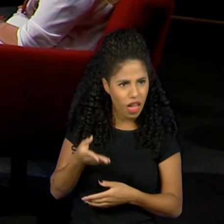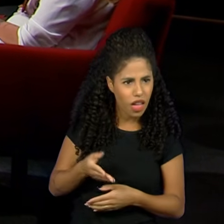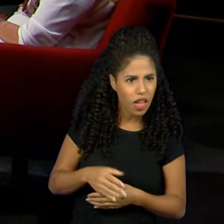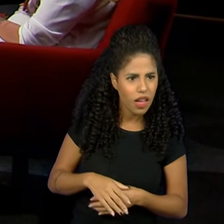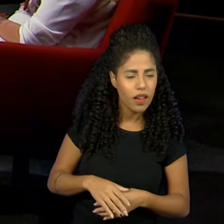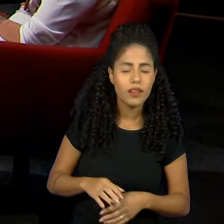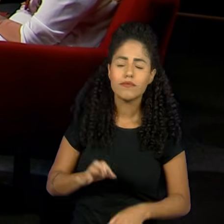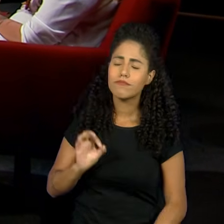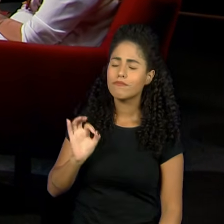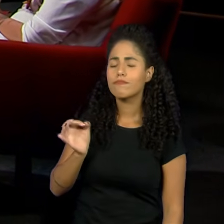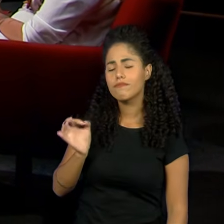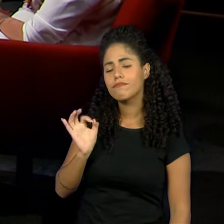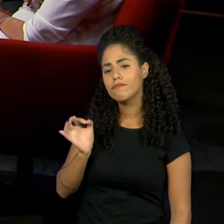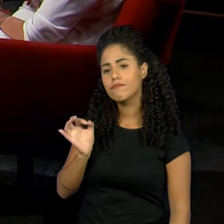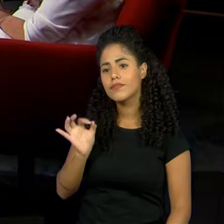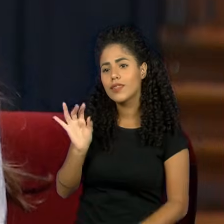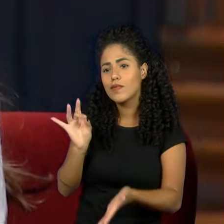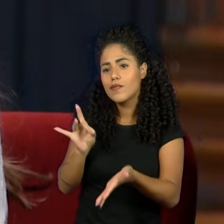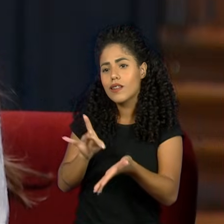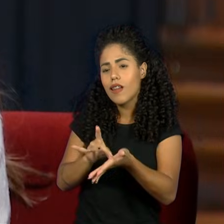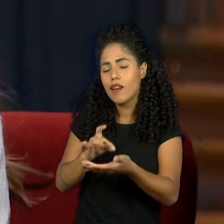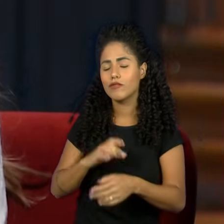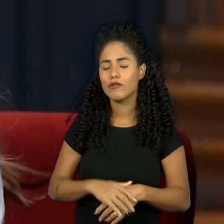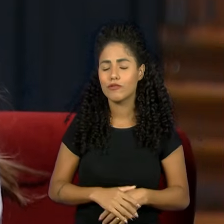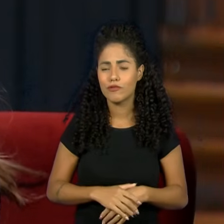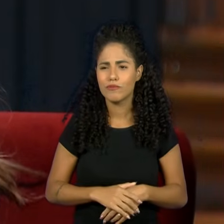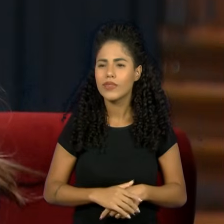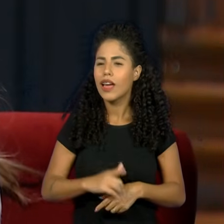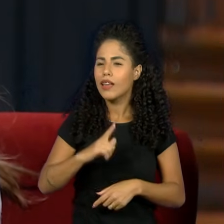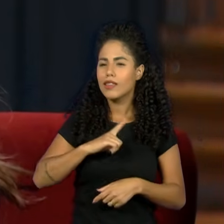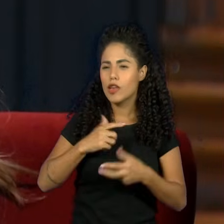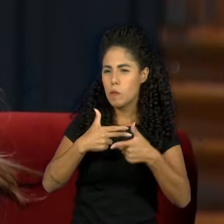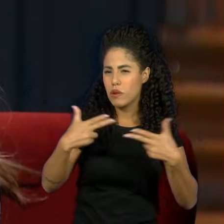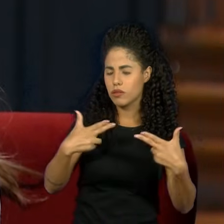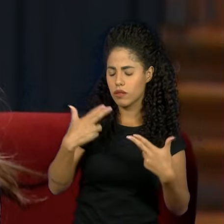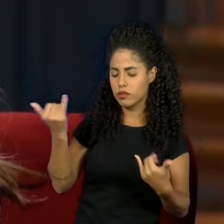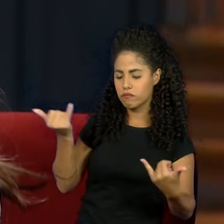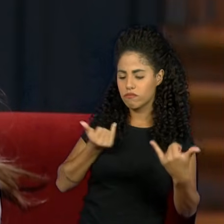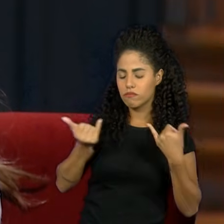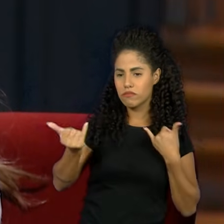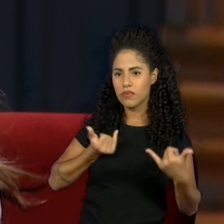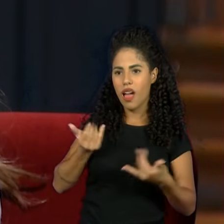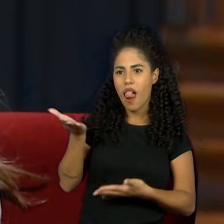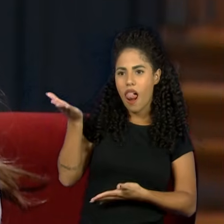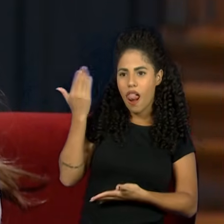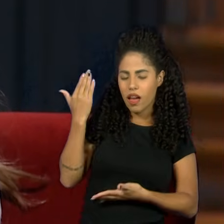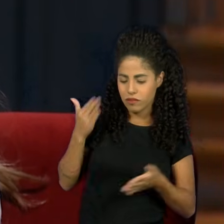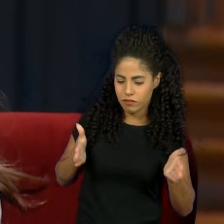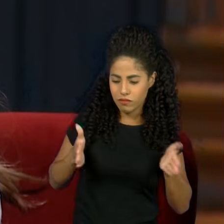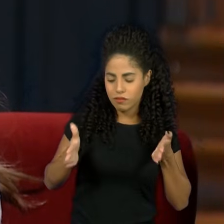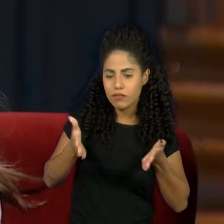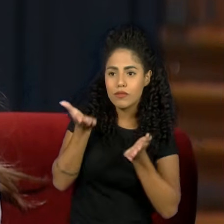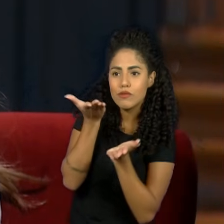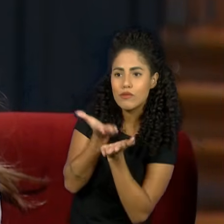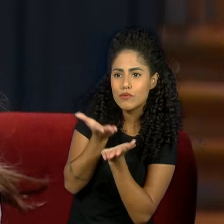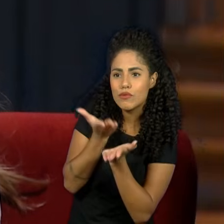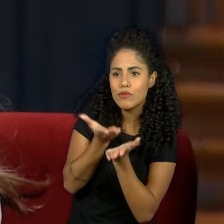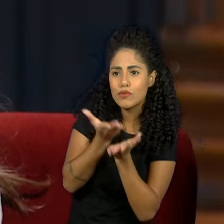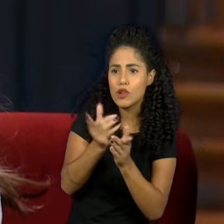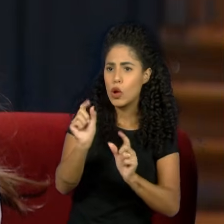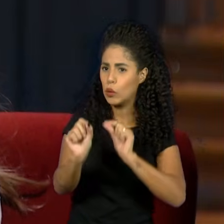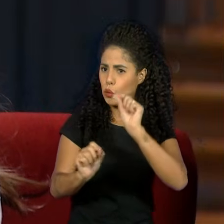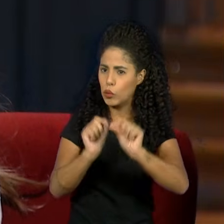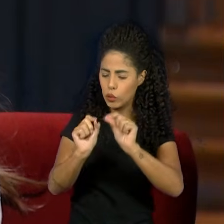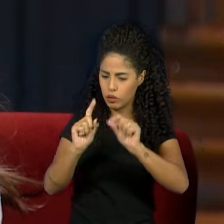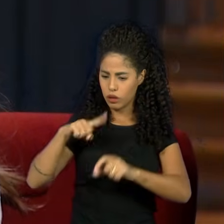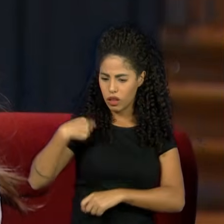mesmo? É isso mesmo. É? Tem uma fantasia que nos é imposta na formação de que nós somos